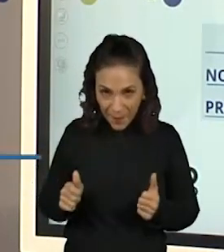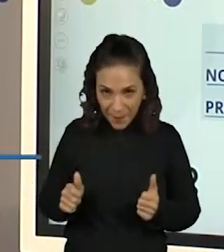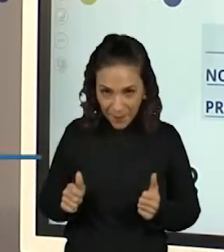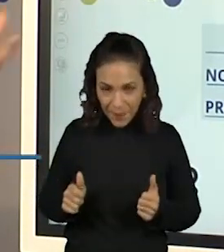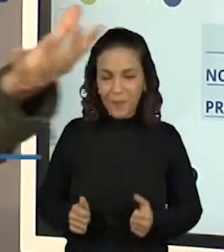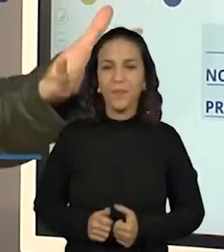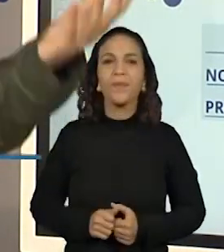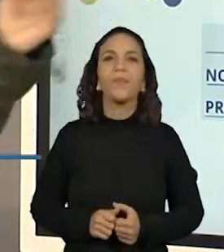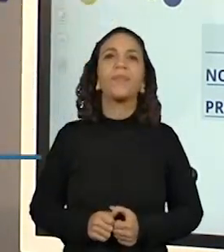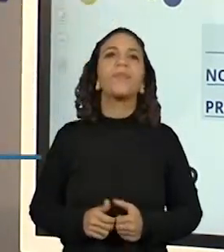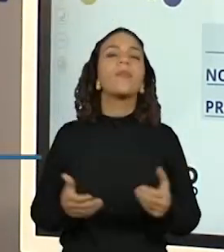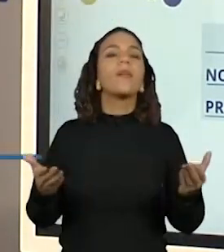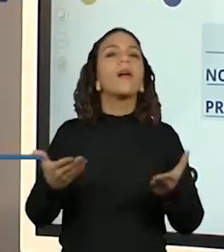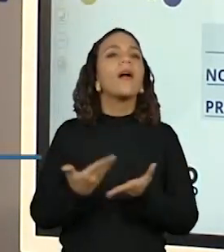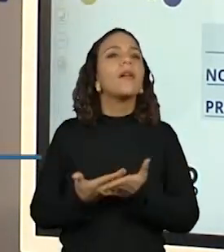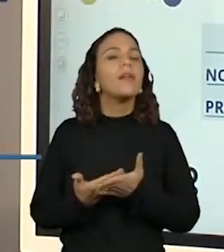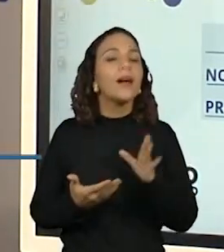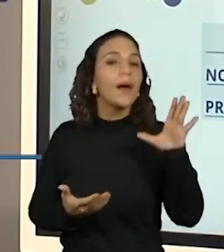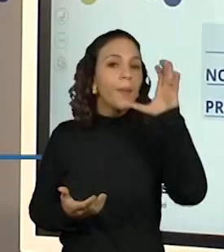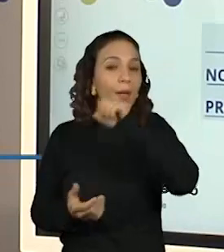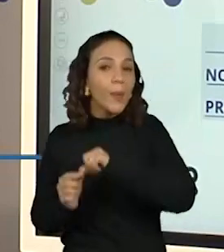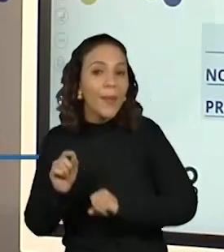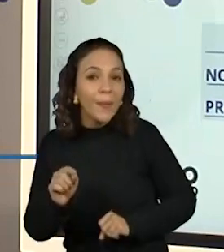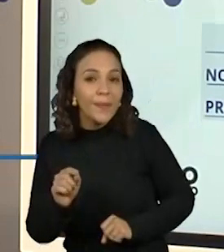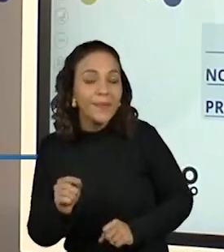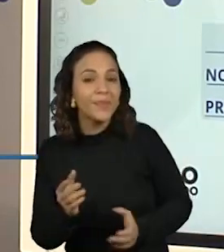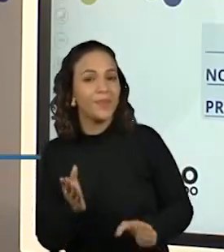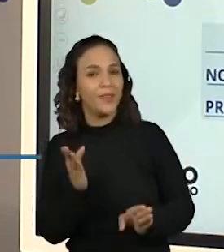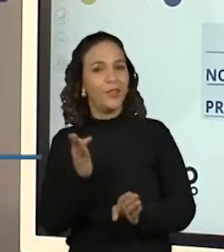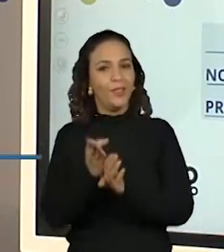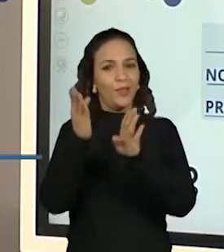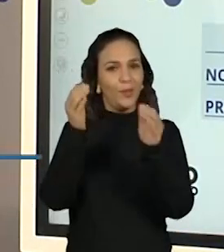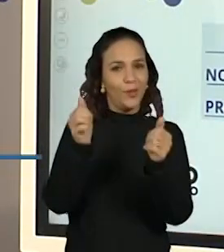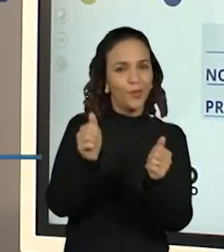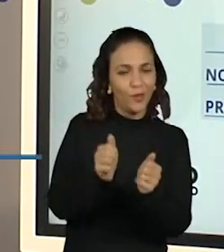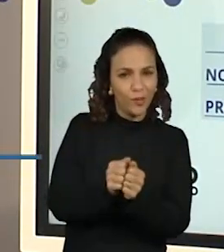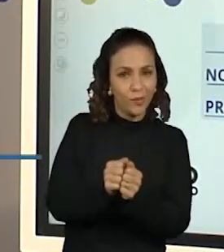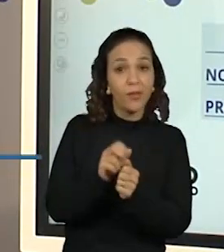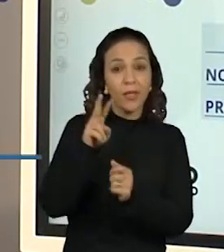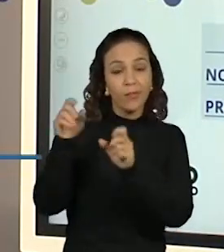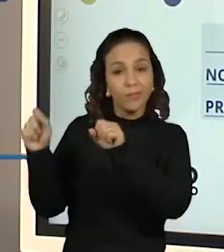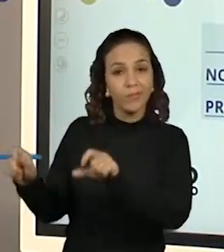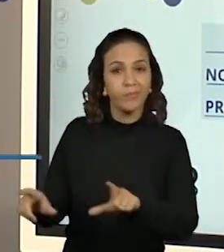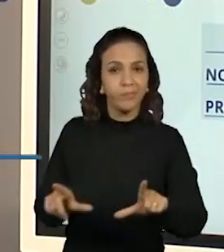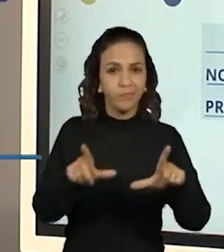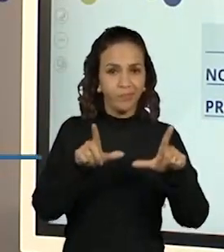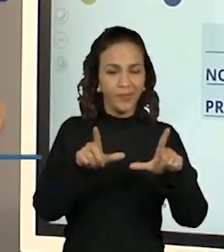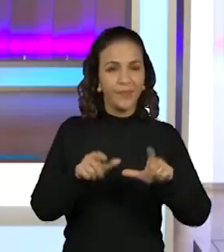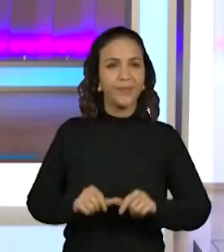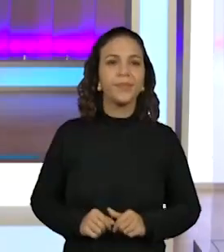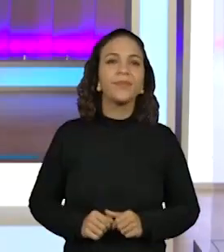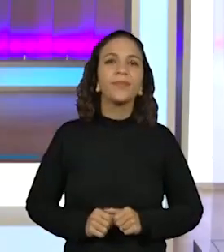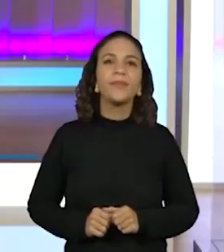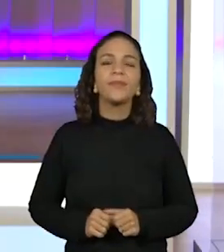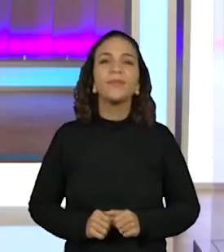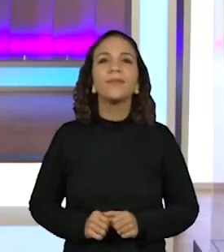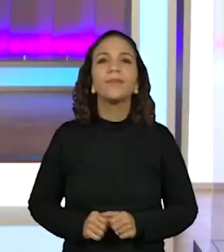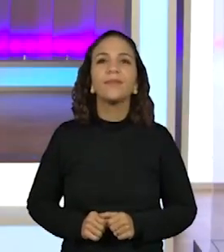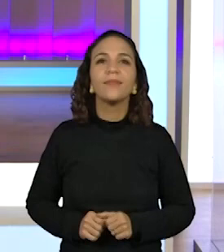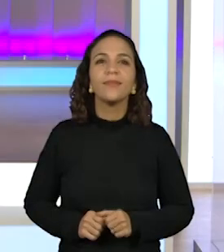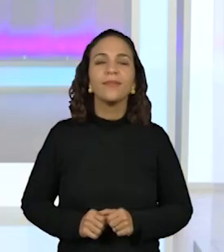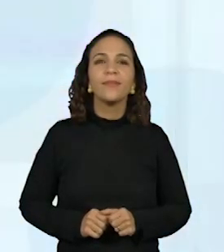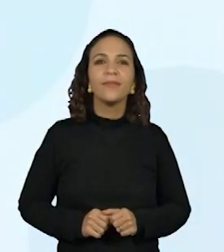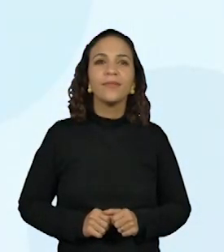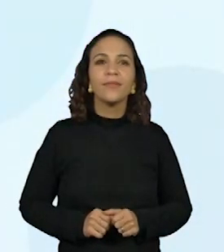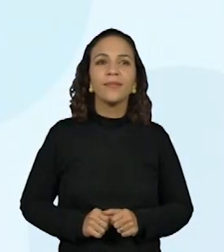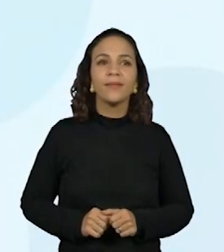aula, o que vamos aprender? Vamos descobrir juntos, porque a gente sempre tem uma tela que mostra isso. Na tela